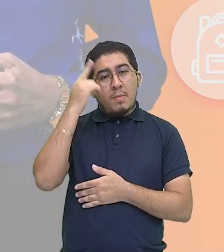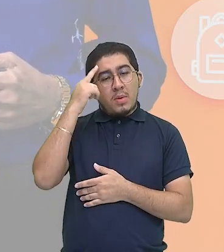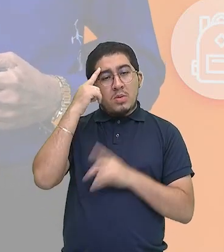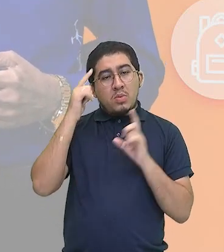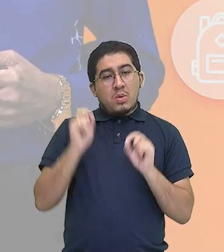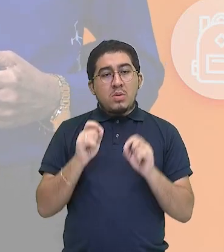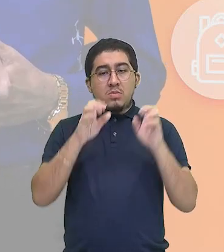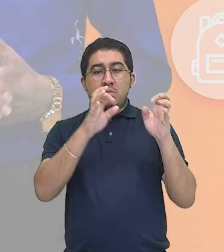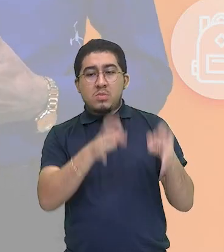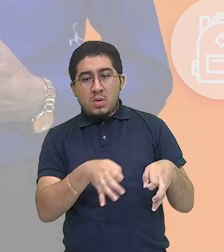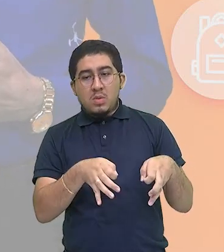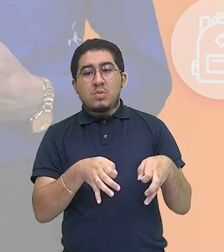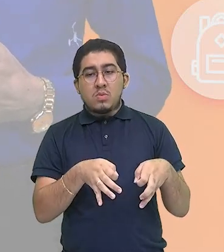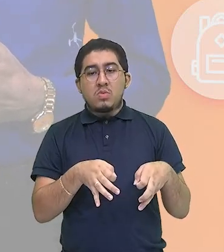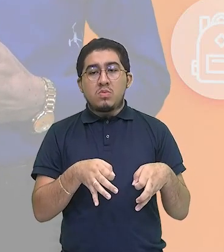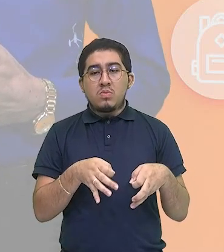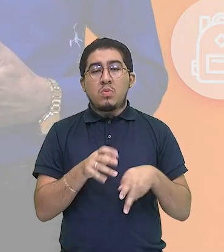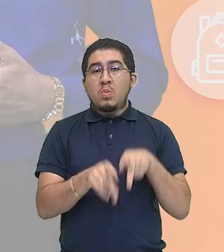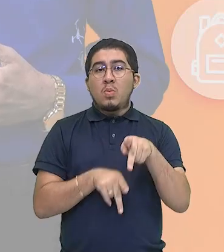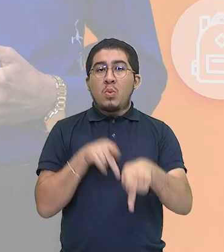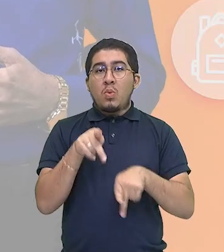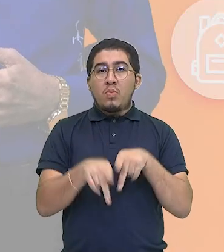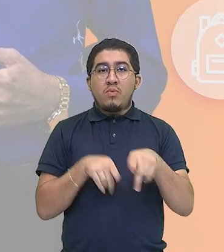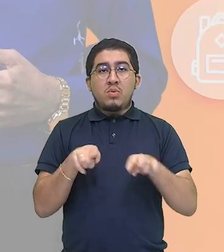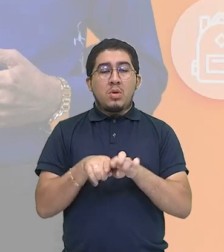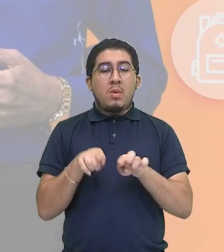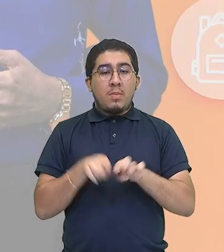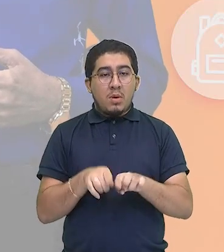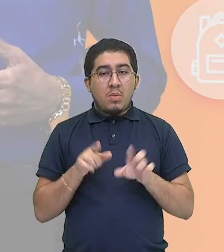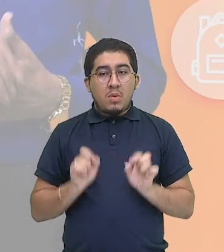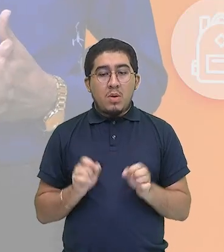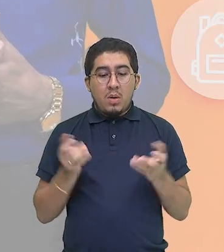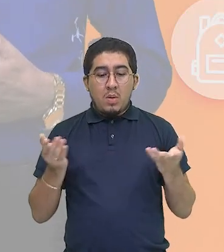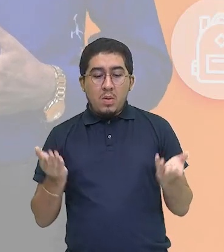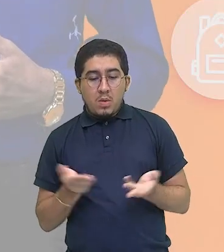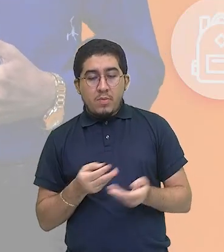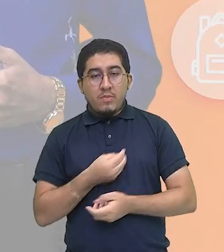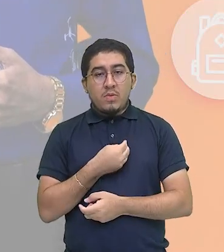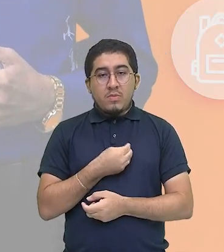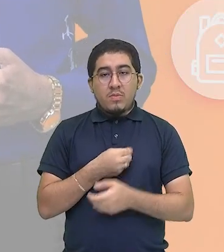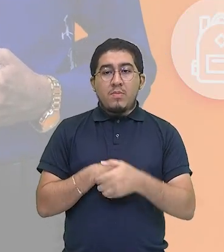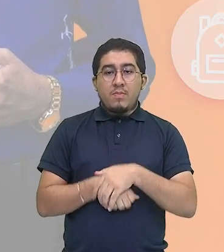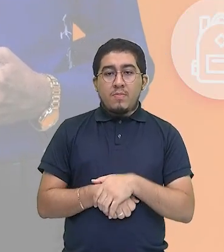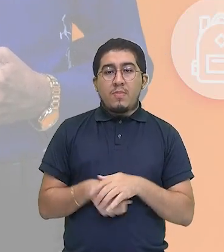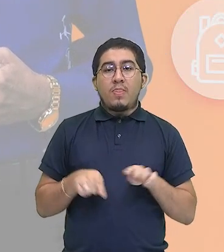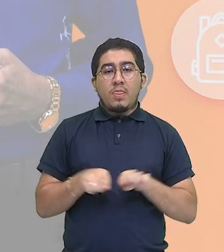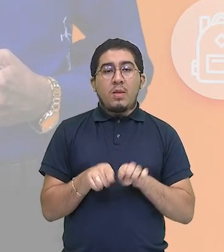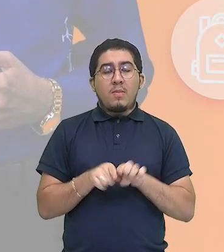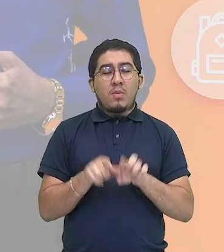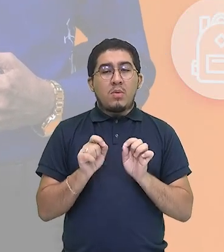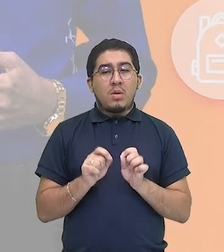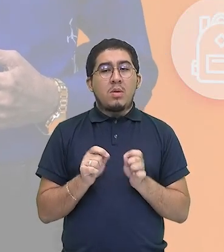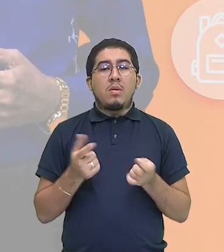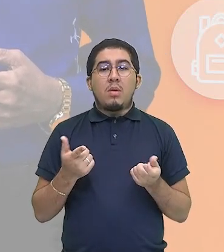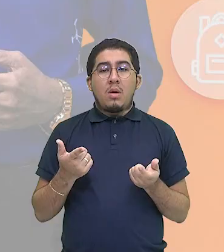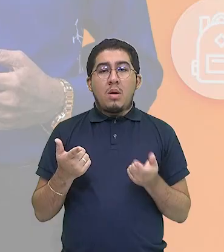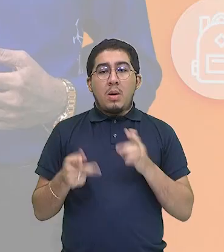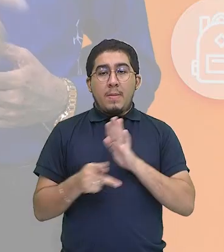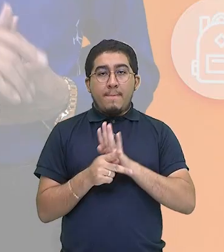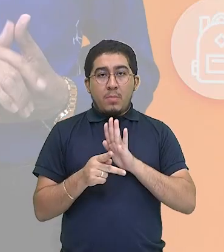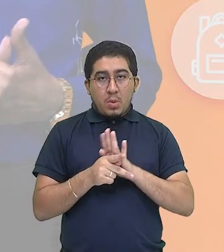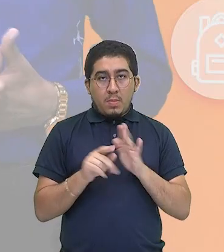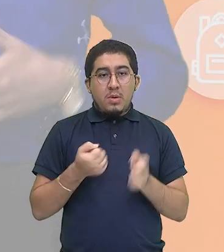forma correta as populações que aqui viviam, e nem até mesmo a